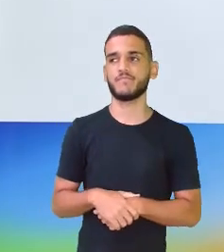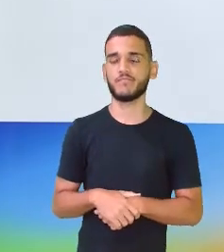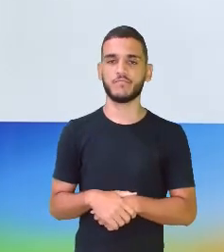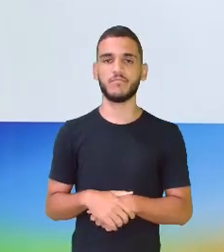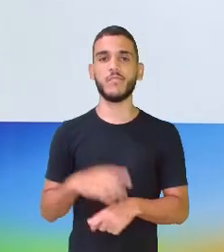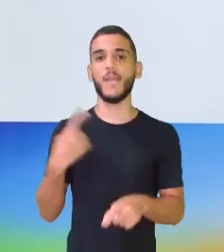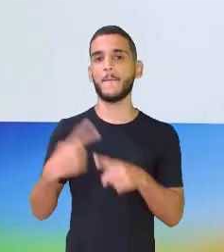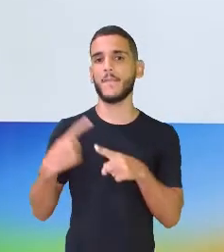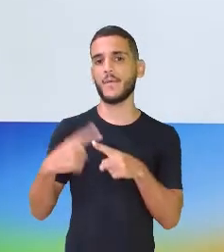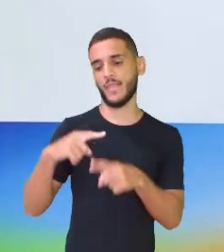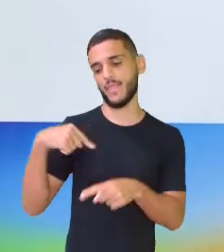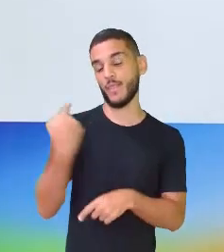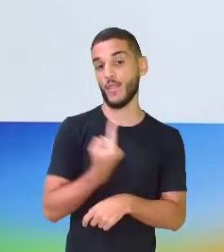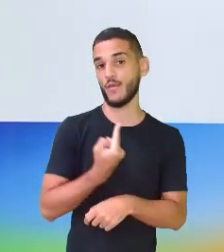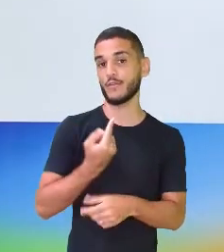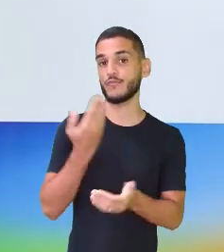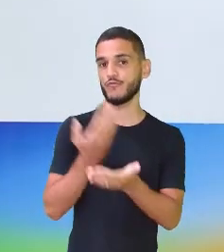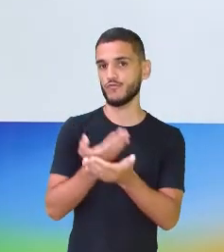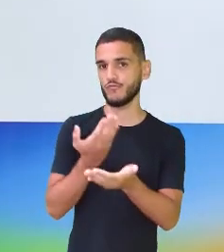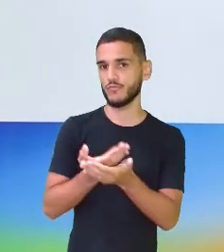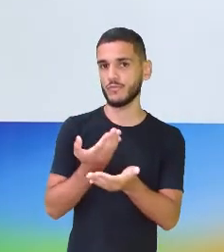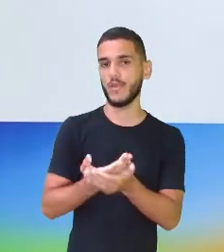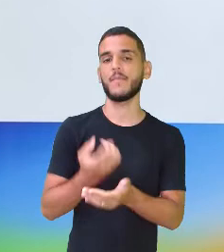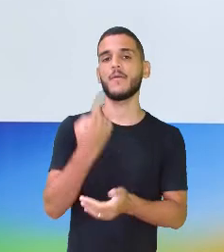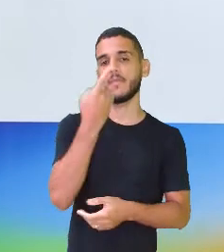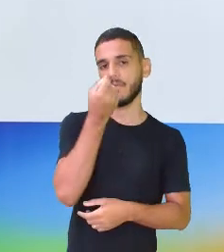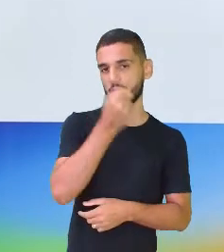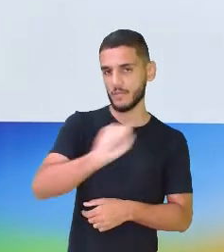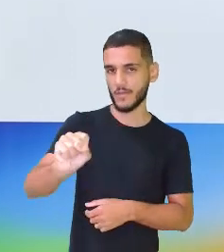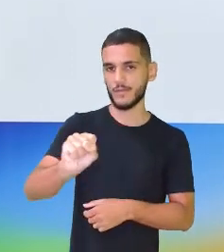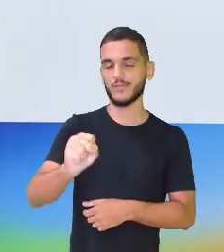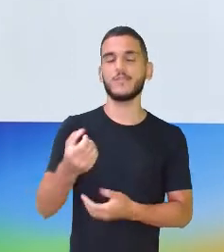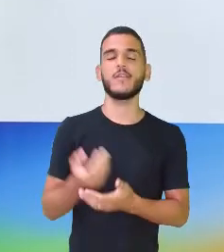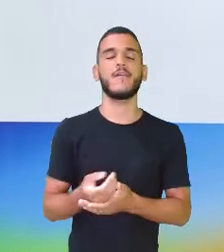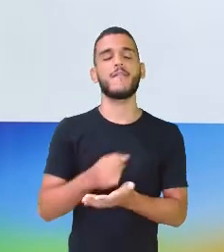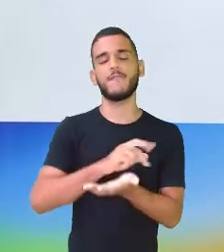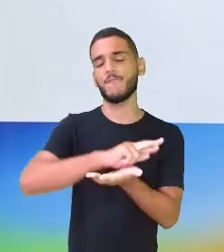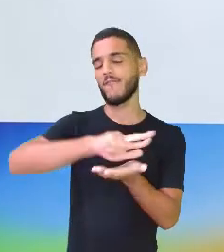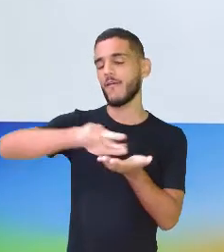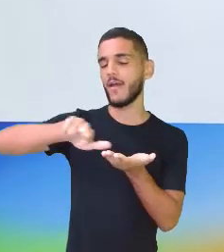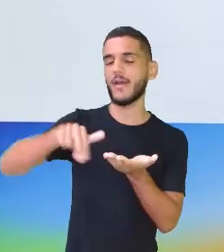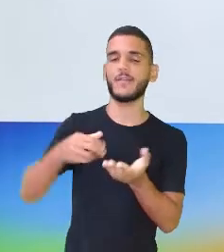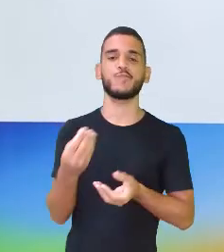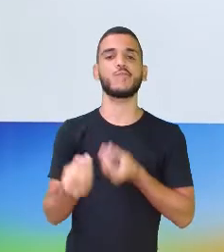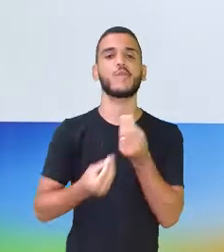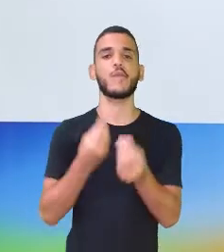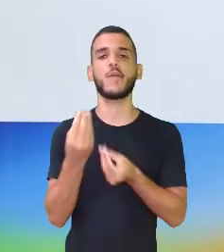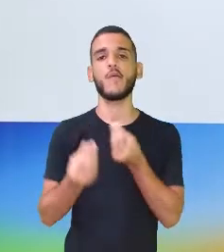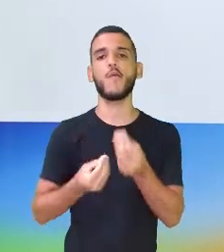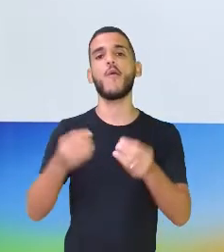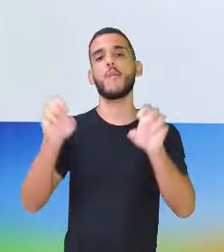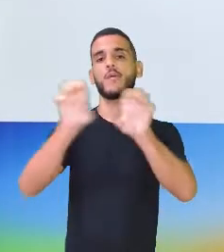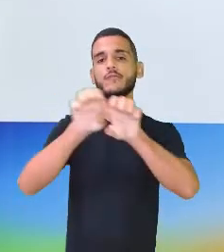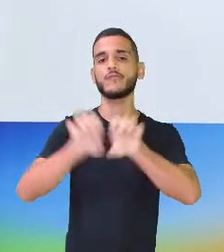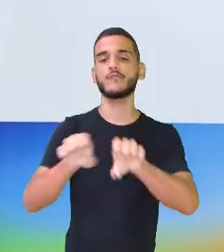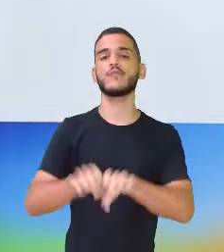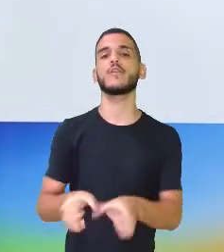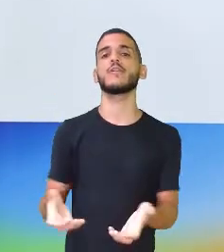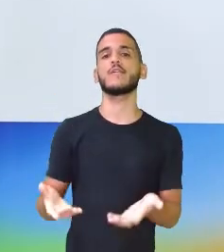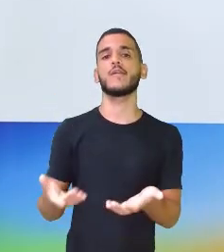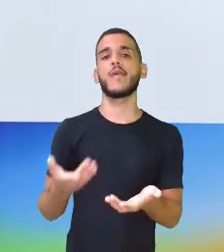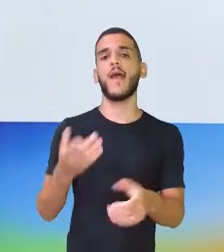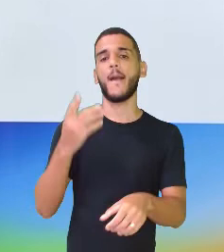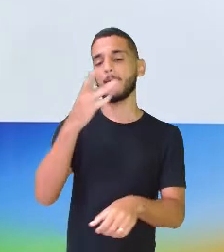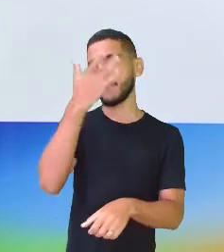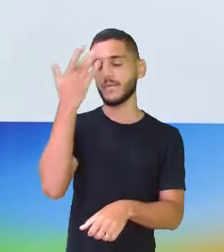já conversou ao longo do primeiro semestre várias vezes sobre essa configuração, essa estruturação do trabalho